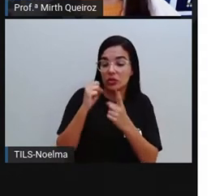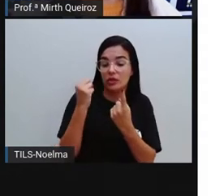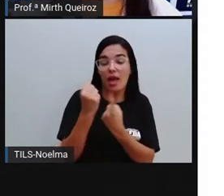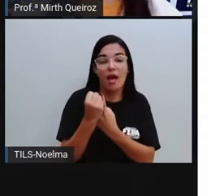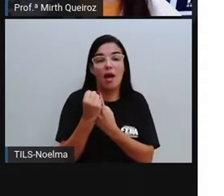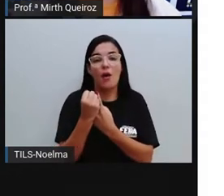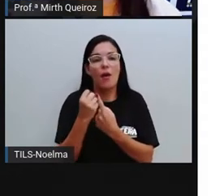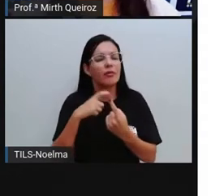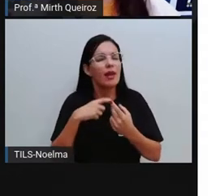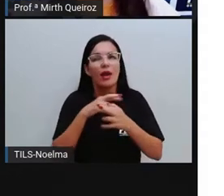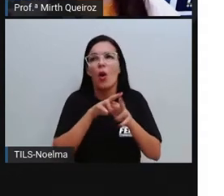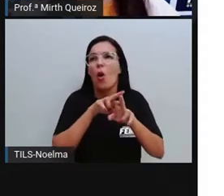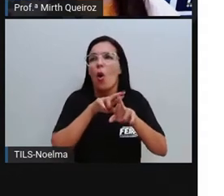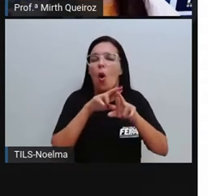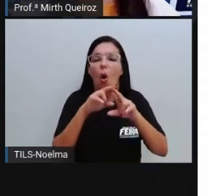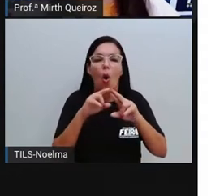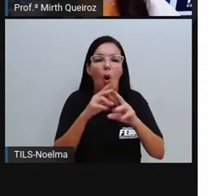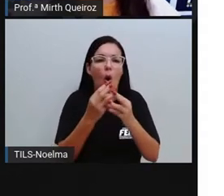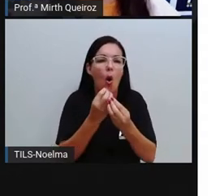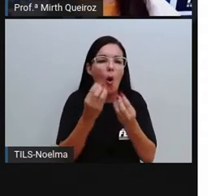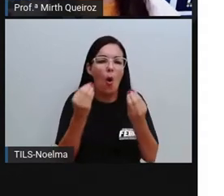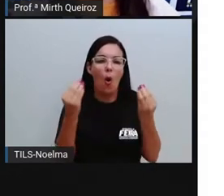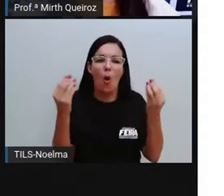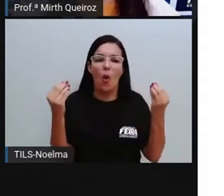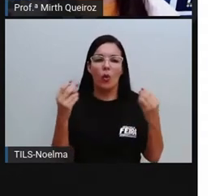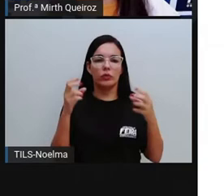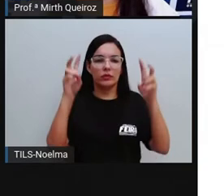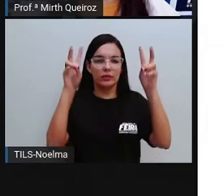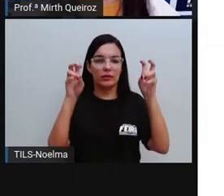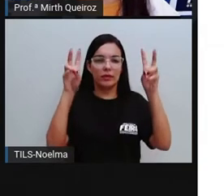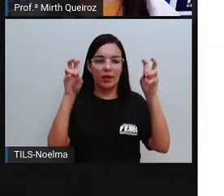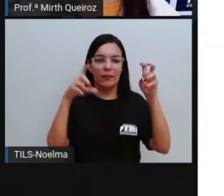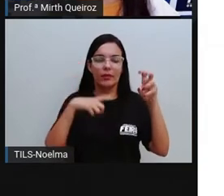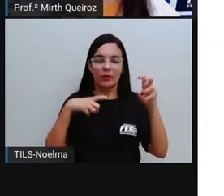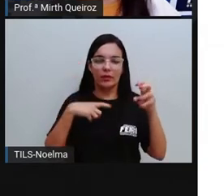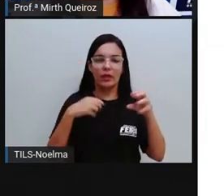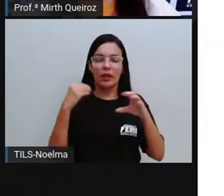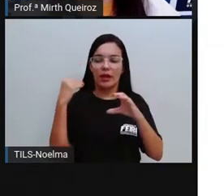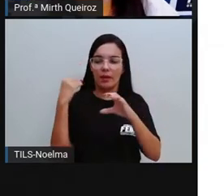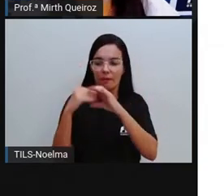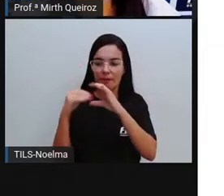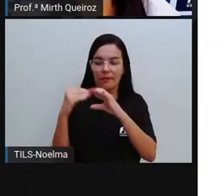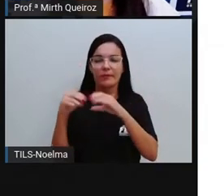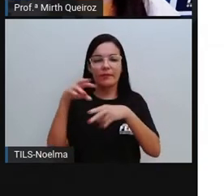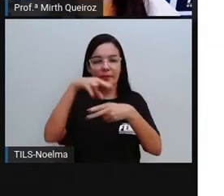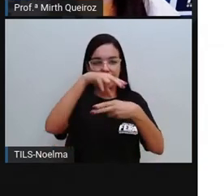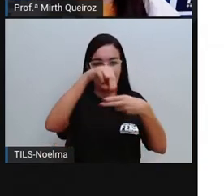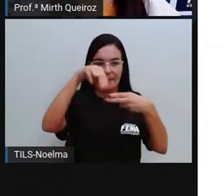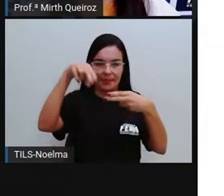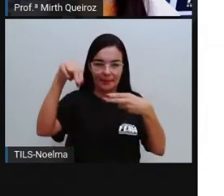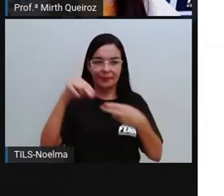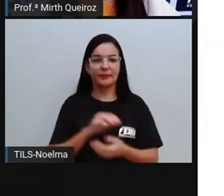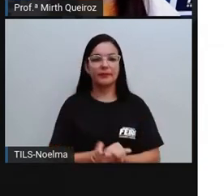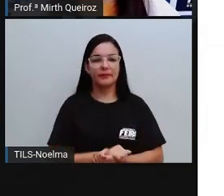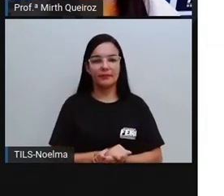social, dentre vários outros temas aí que serão abordados a partir da literatura de cordel.